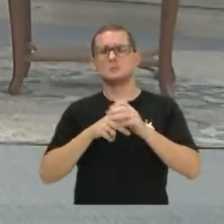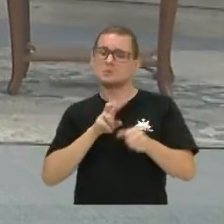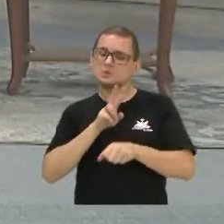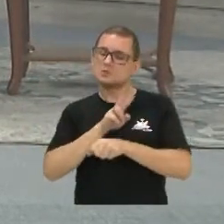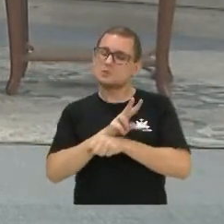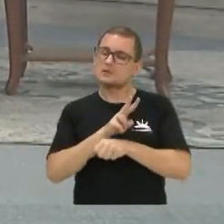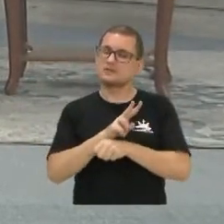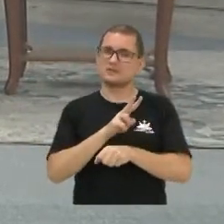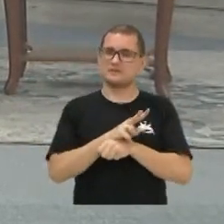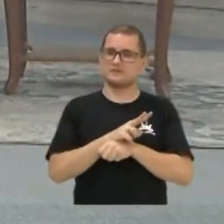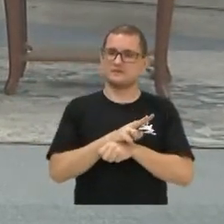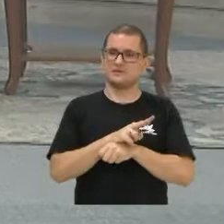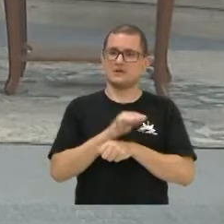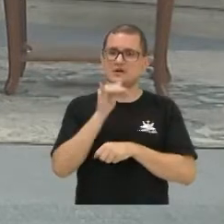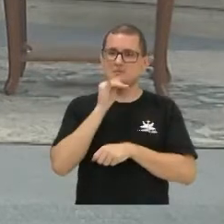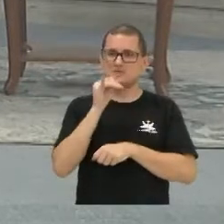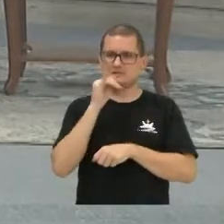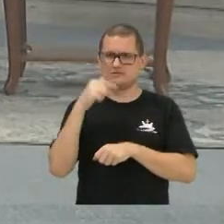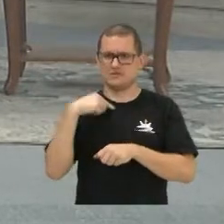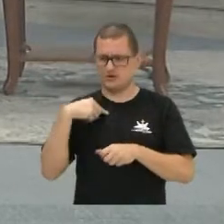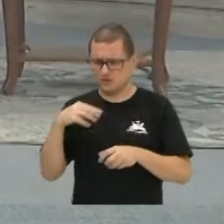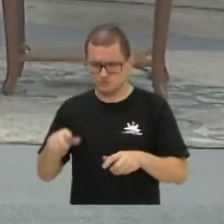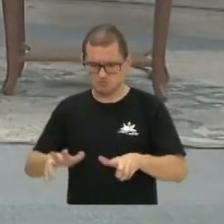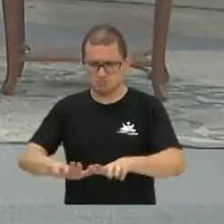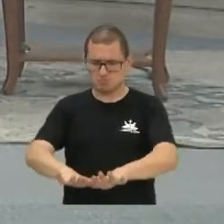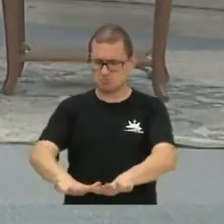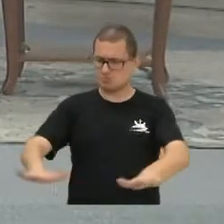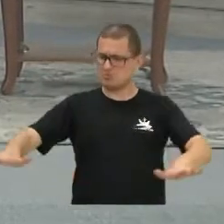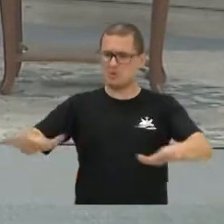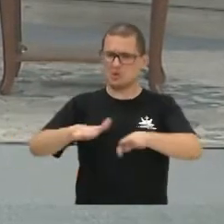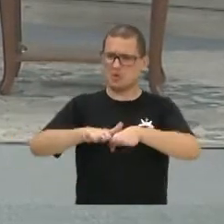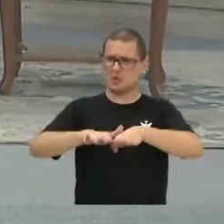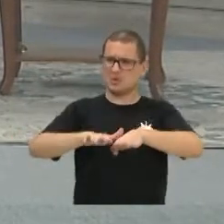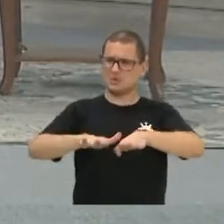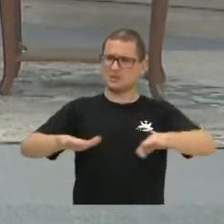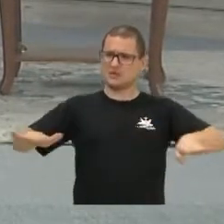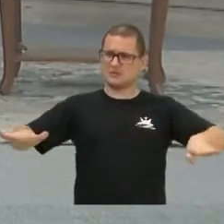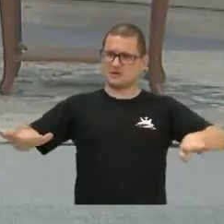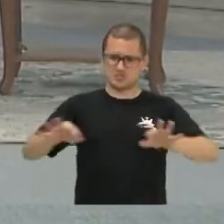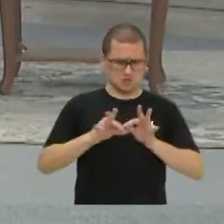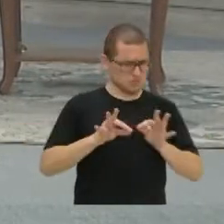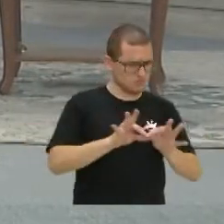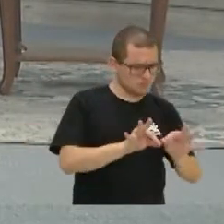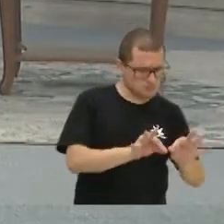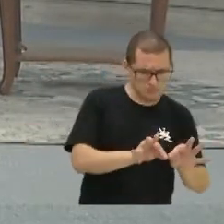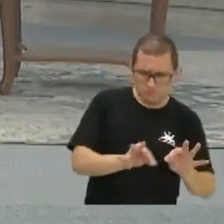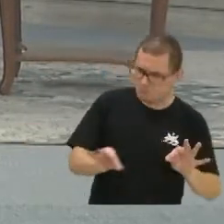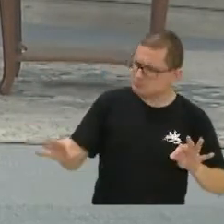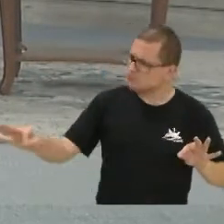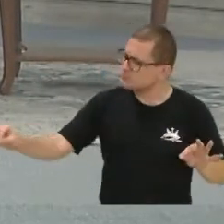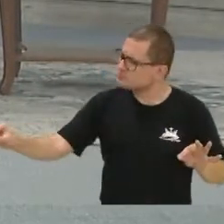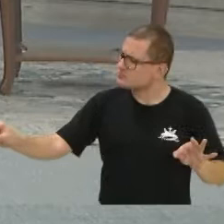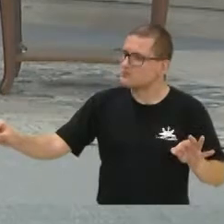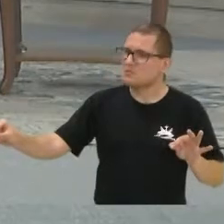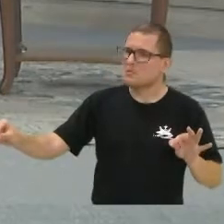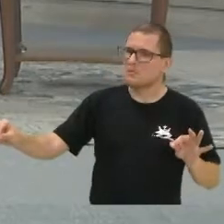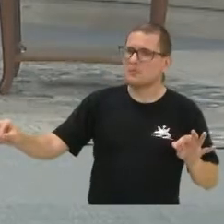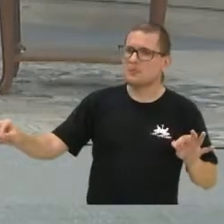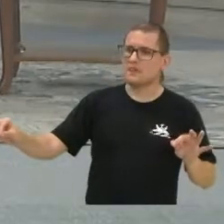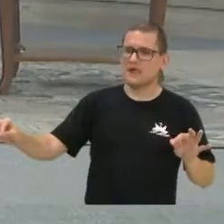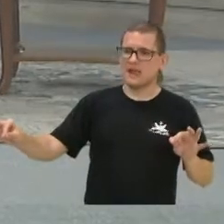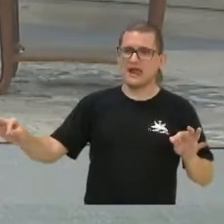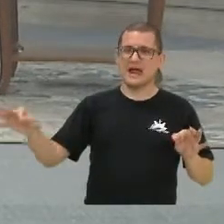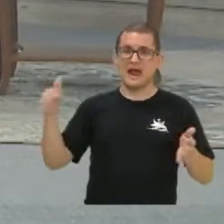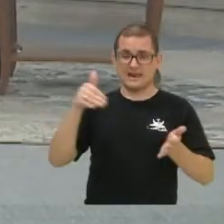e eu vou medir este tapete até aqui este tapete